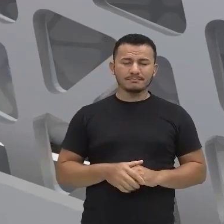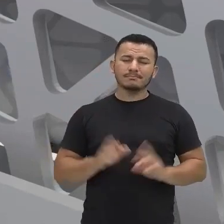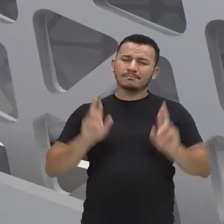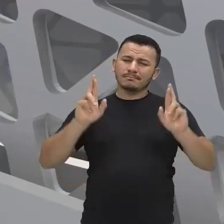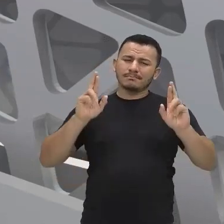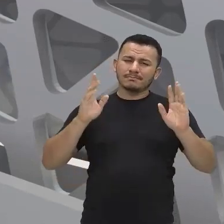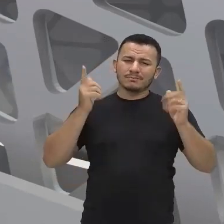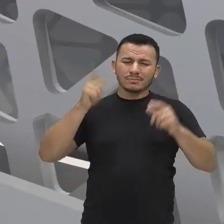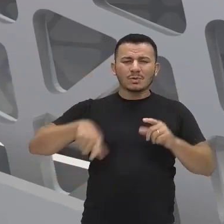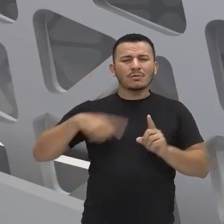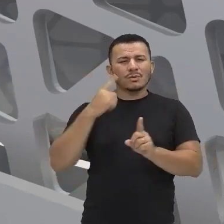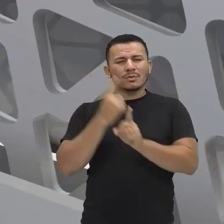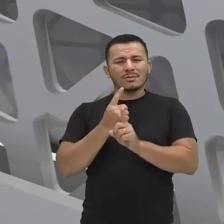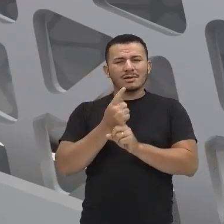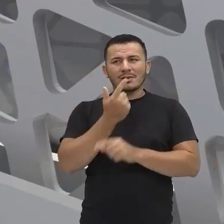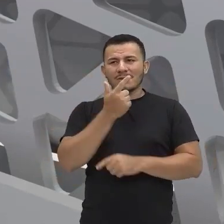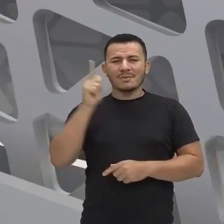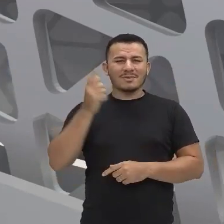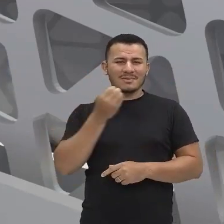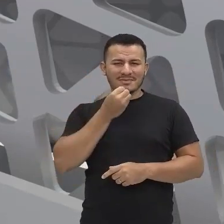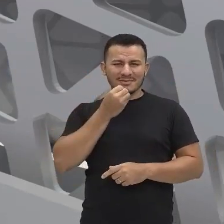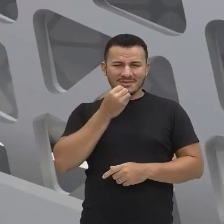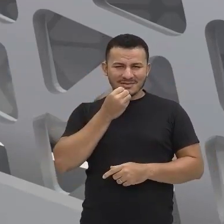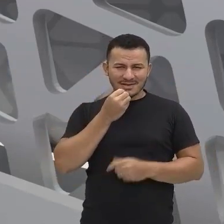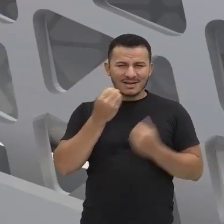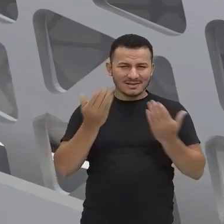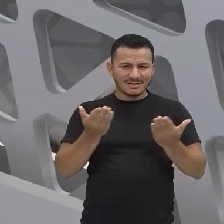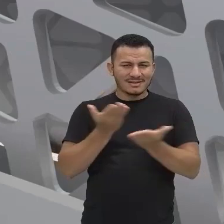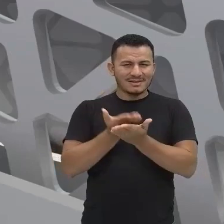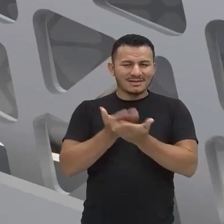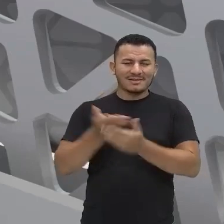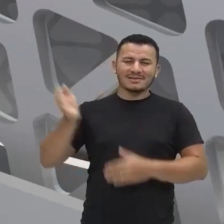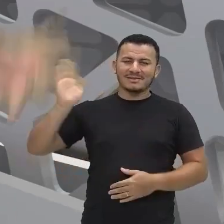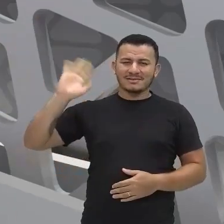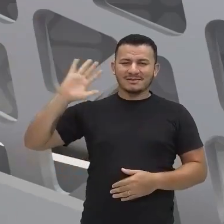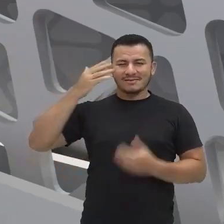espero reavê-los em uma nova aula.